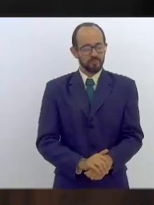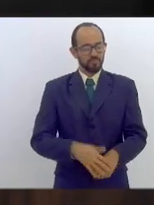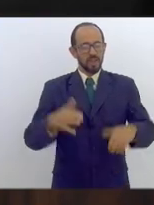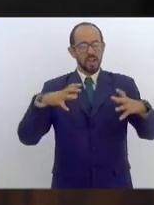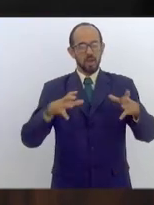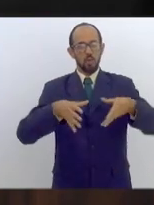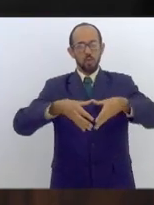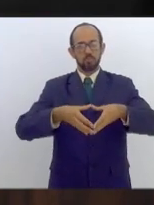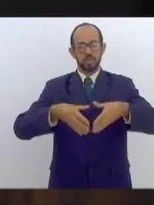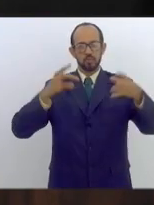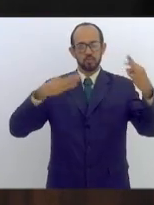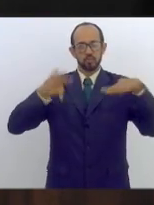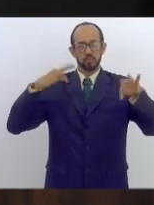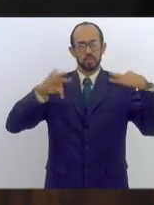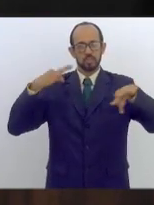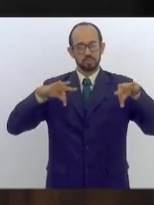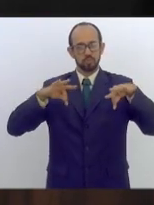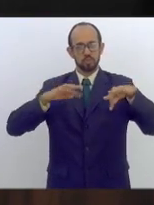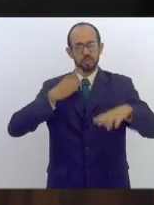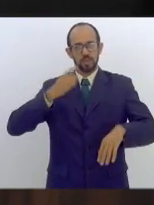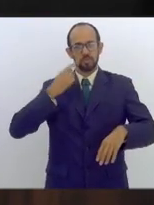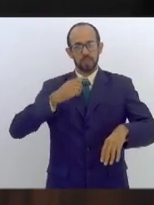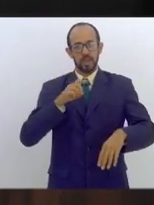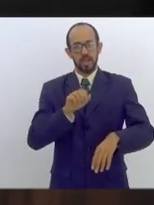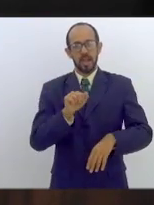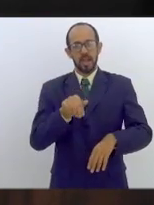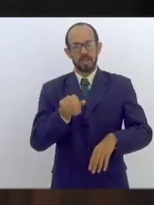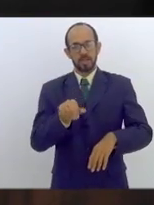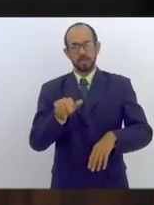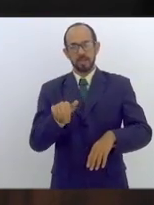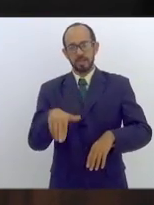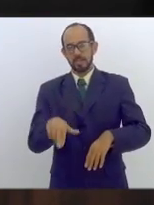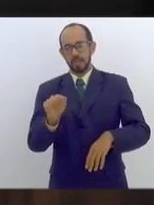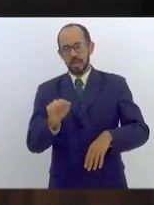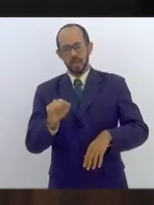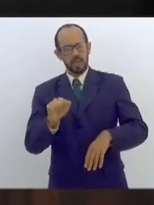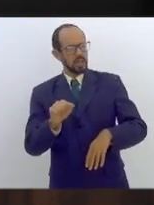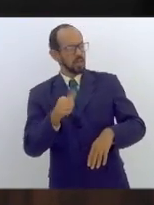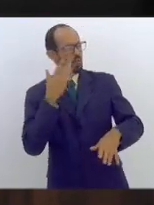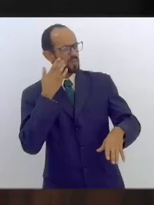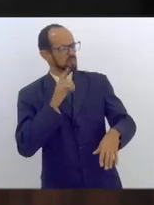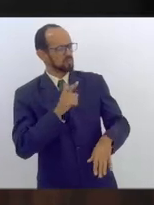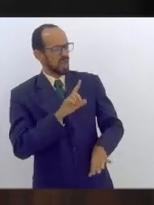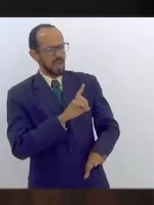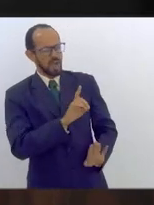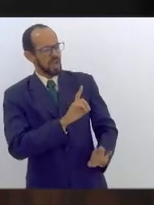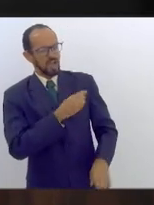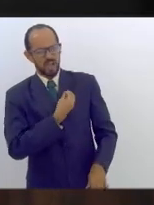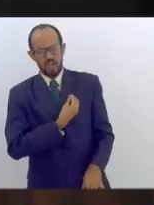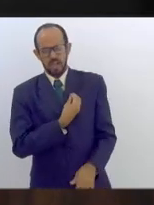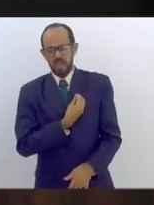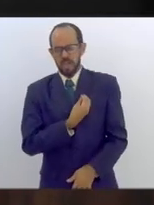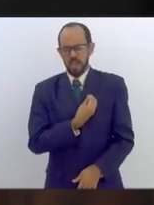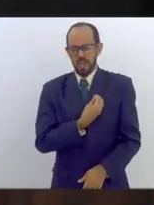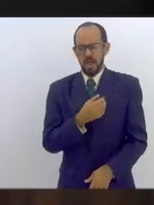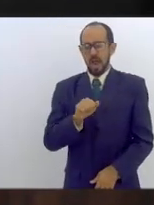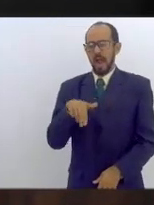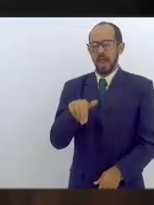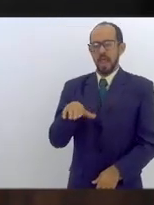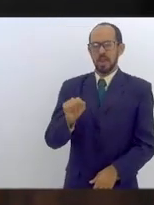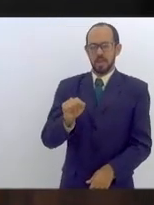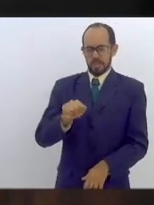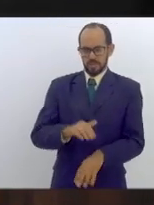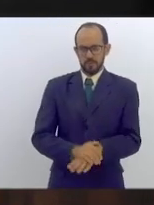Turismo, deputada Adriana Baltazar. Deputada Alana